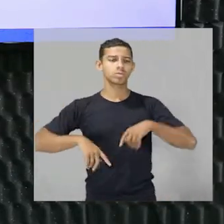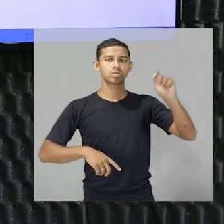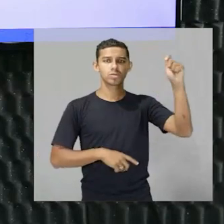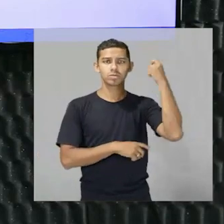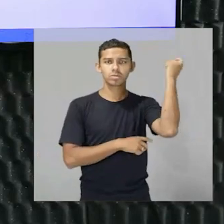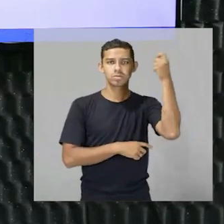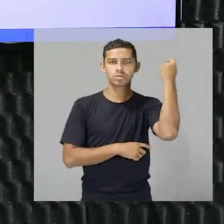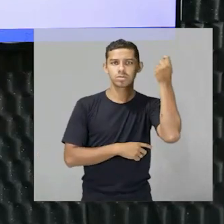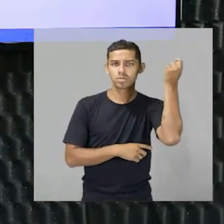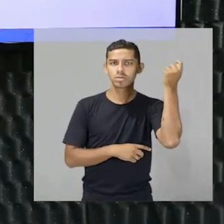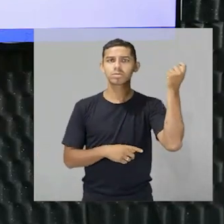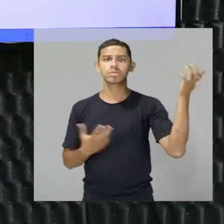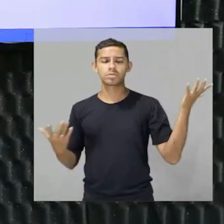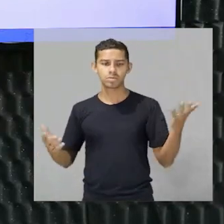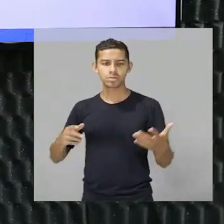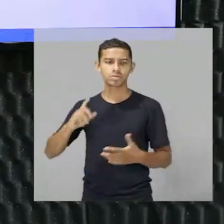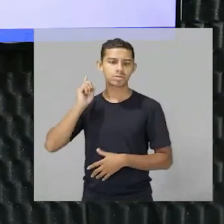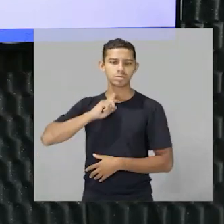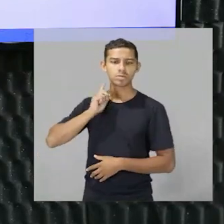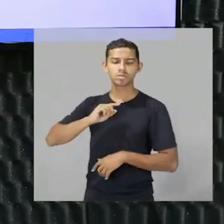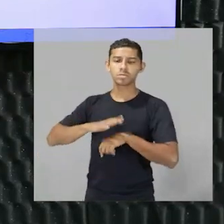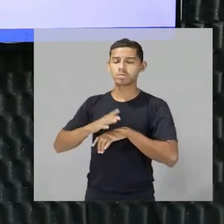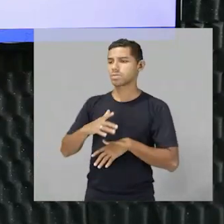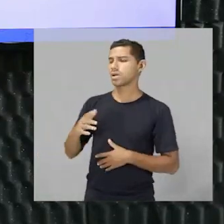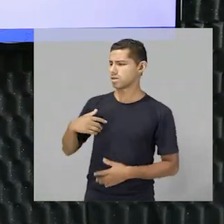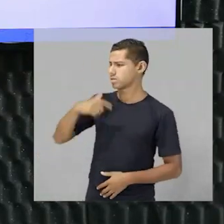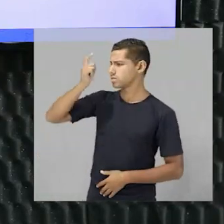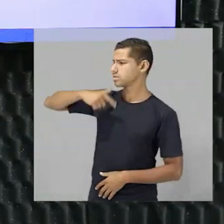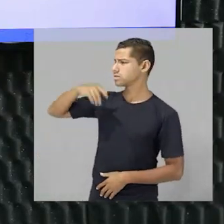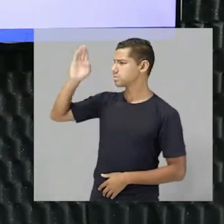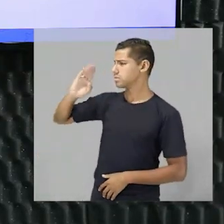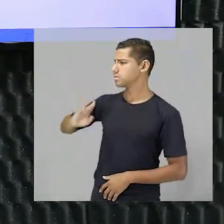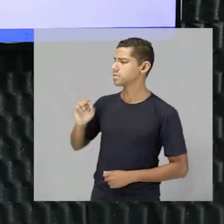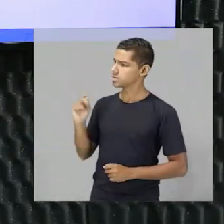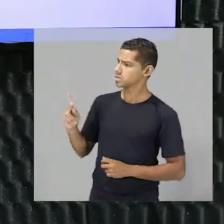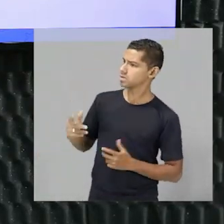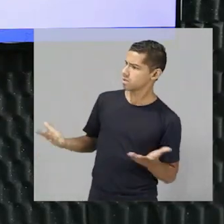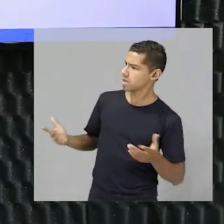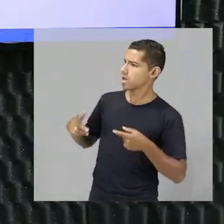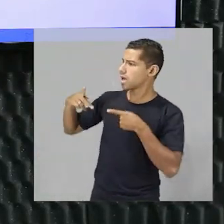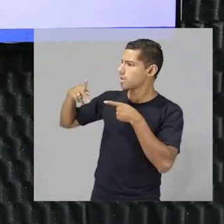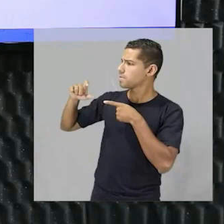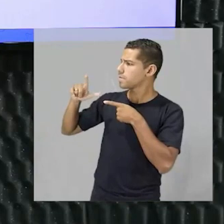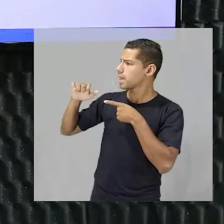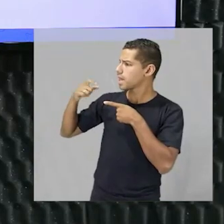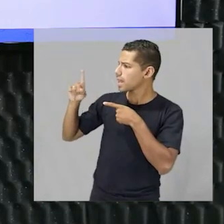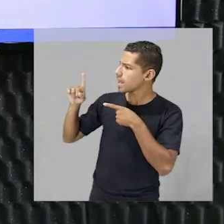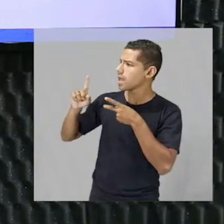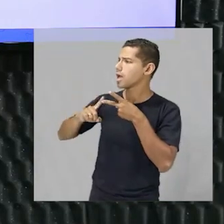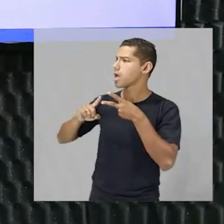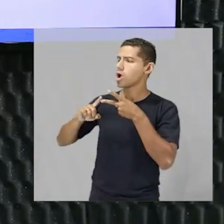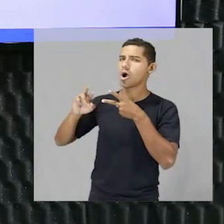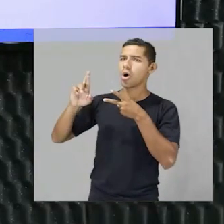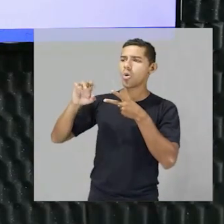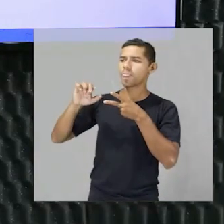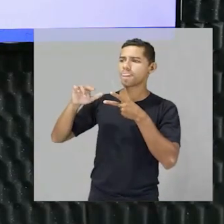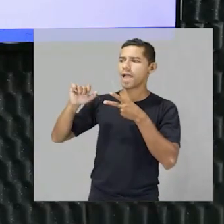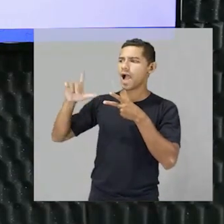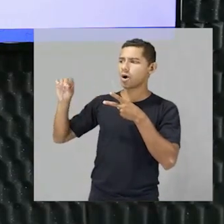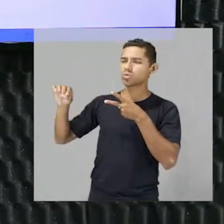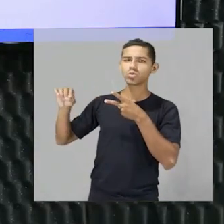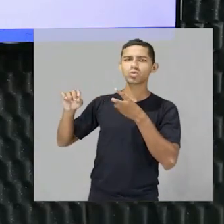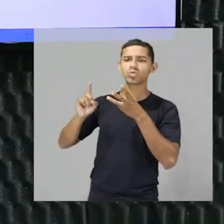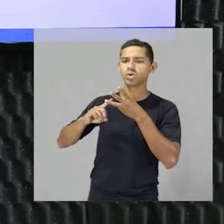chega no exterior, quando você fala que é brasileiro, as pessoas, Pelé, Ronaldo, samba, né? Já faz aquela identificação de traços